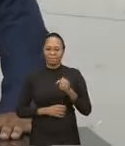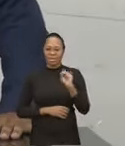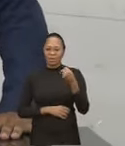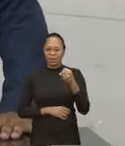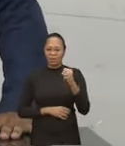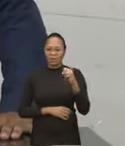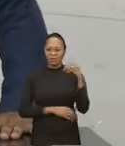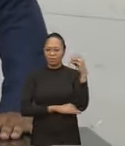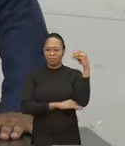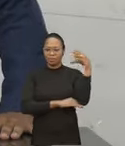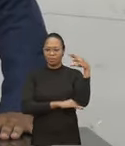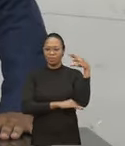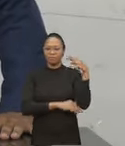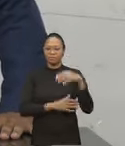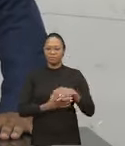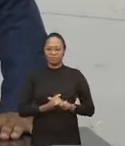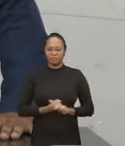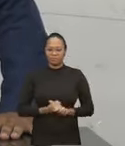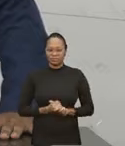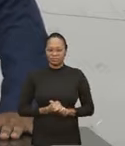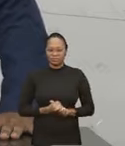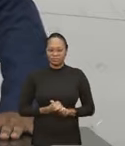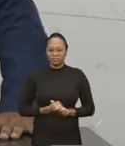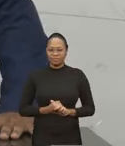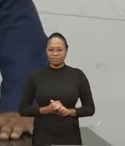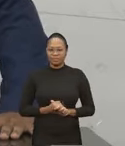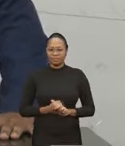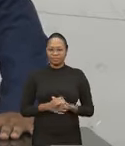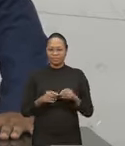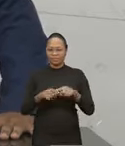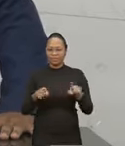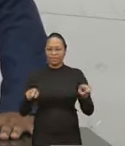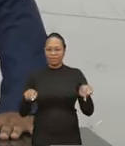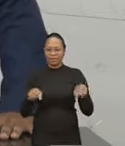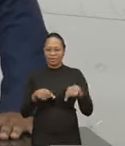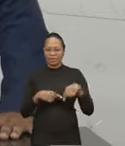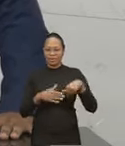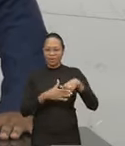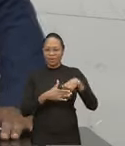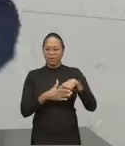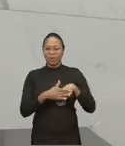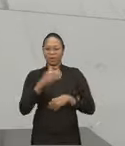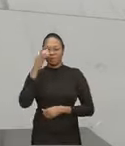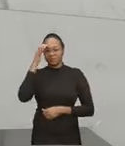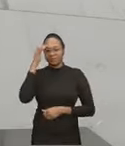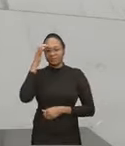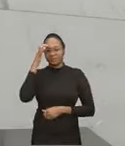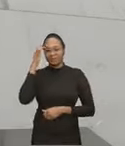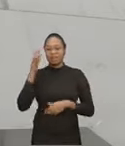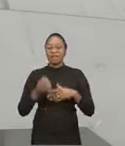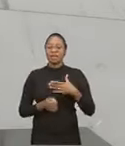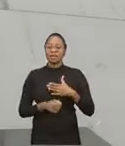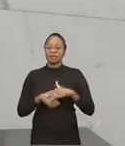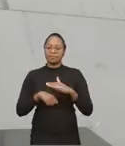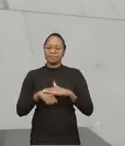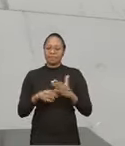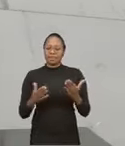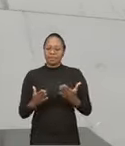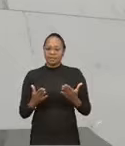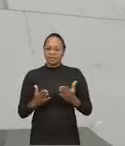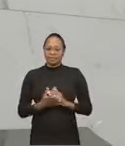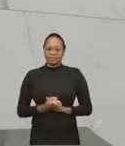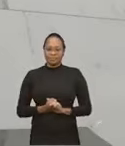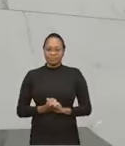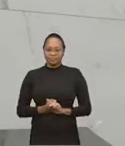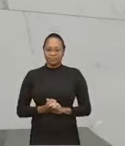de refletores no campo. Ainda fizemos agora, entendeu?